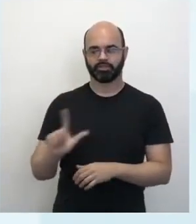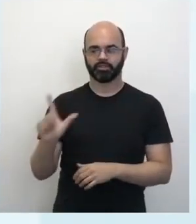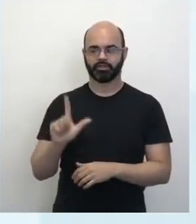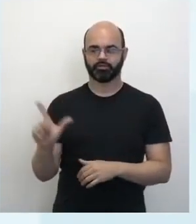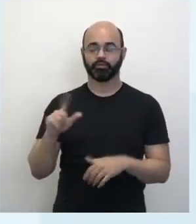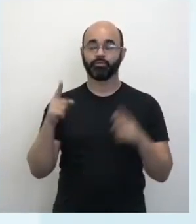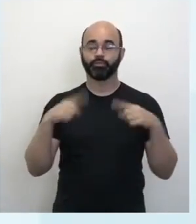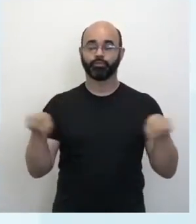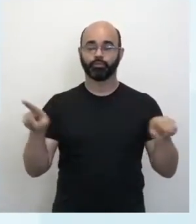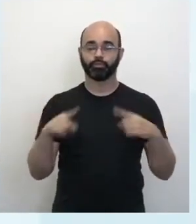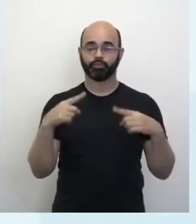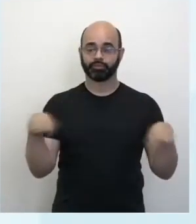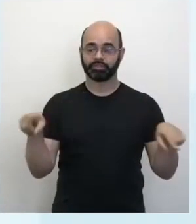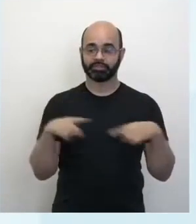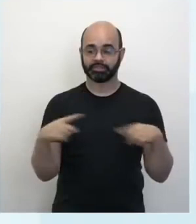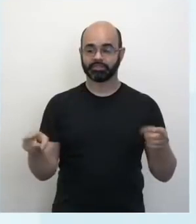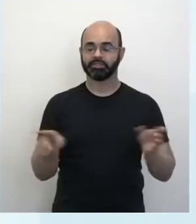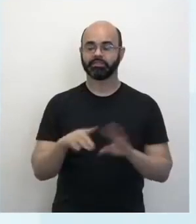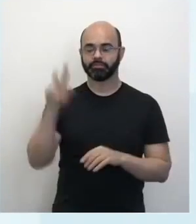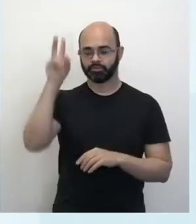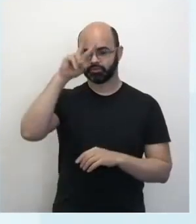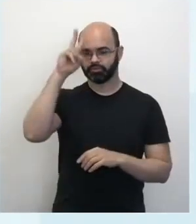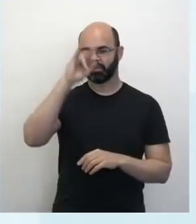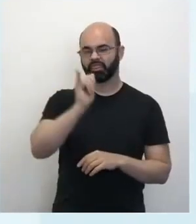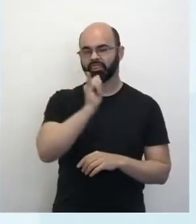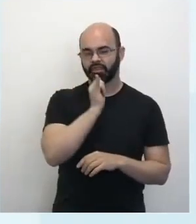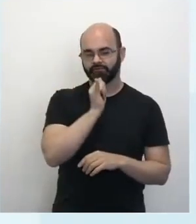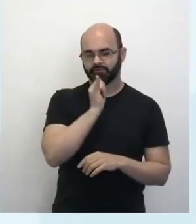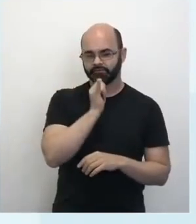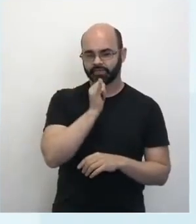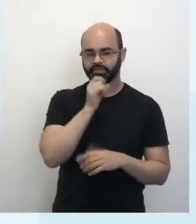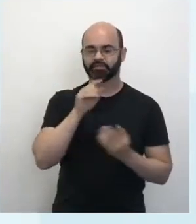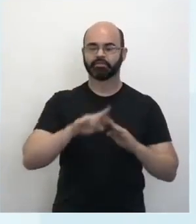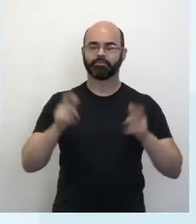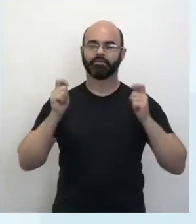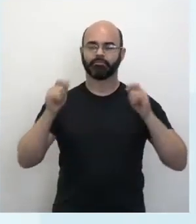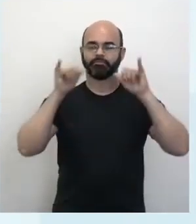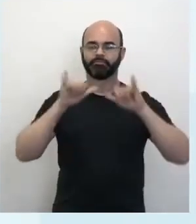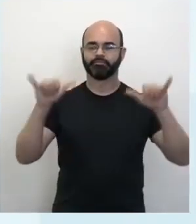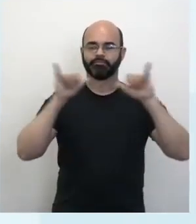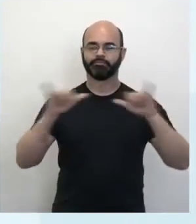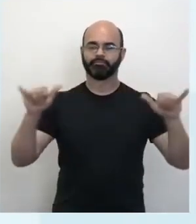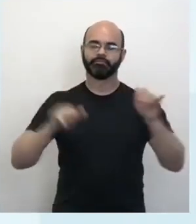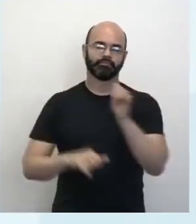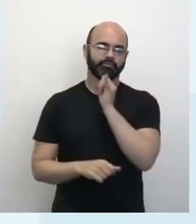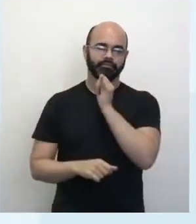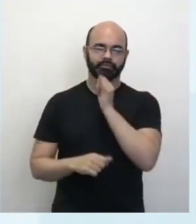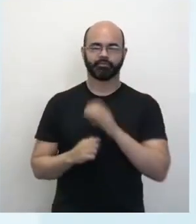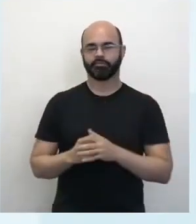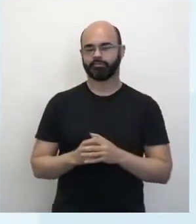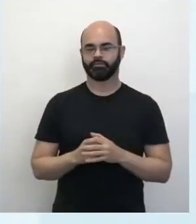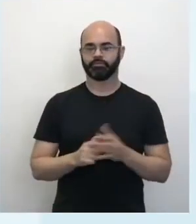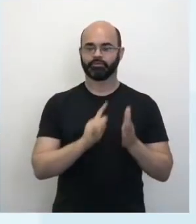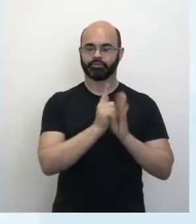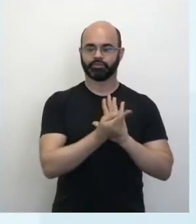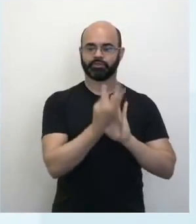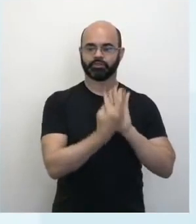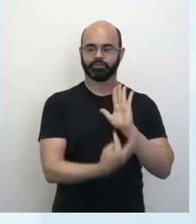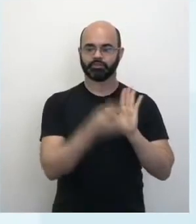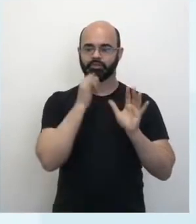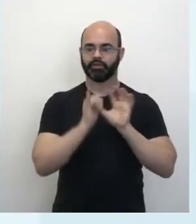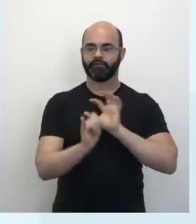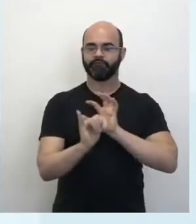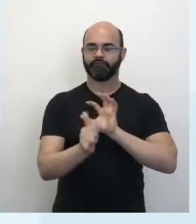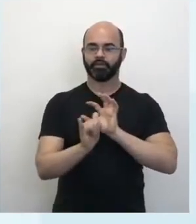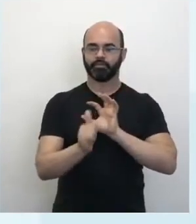músicas, histórias de ficção e nas campanhas publicitárias. Por exemplo, o gênero textual fábula,